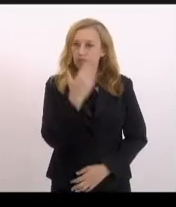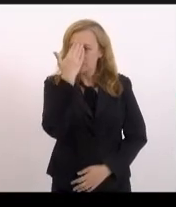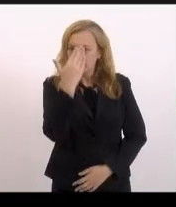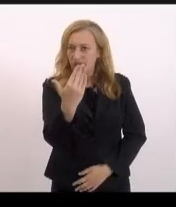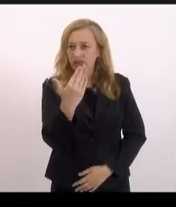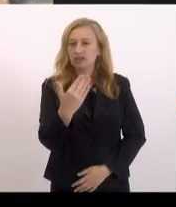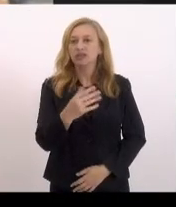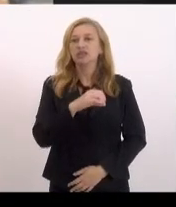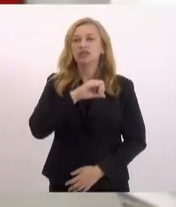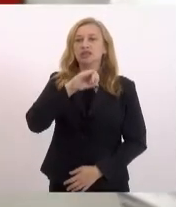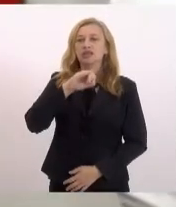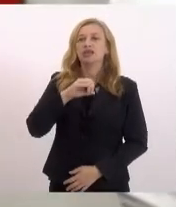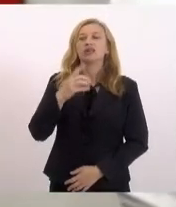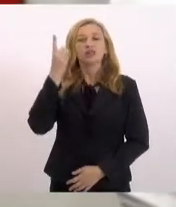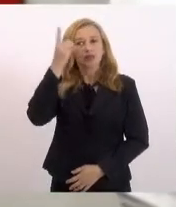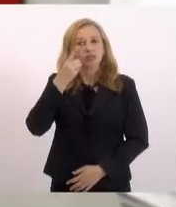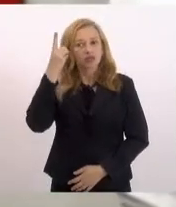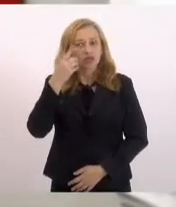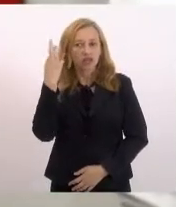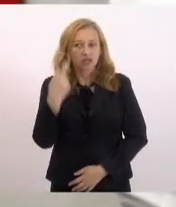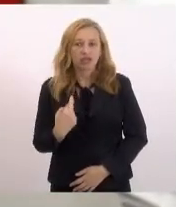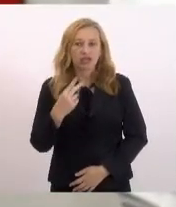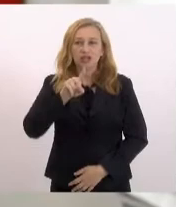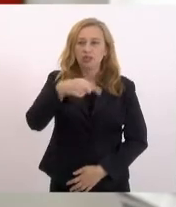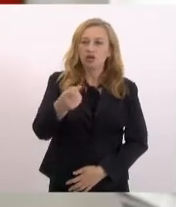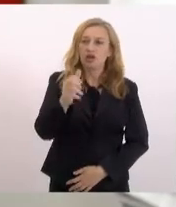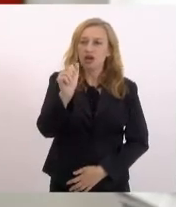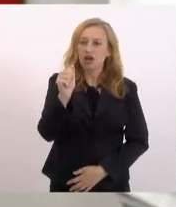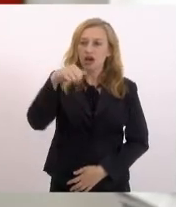Obrigado. Deputada Renata, em seguida, deputado Anderson Moraes.